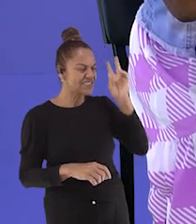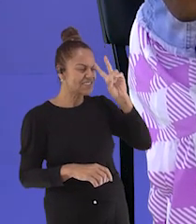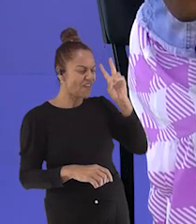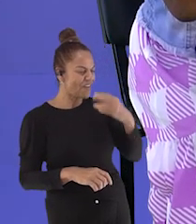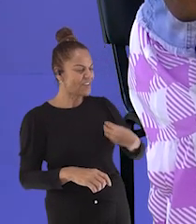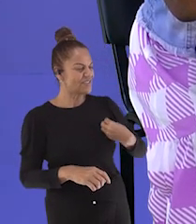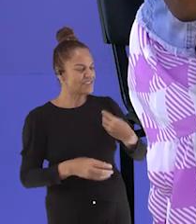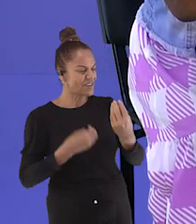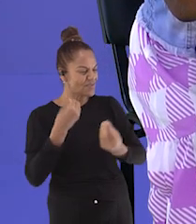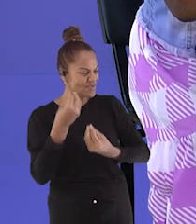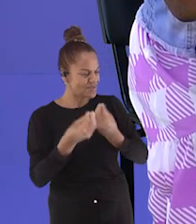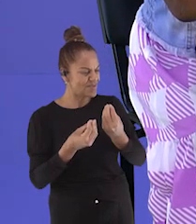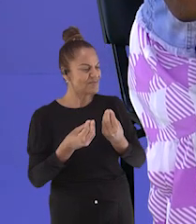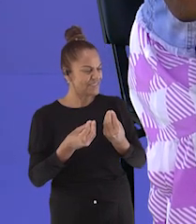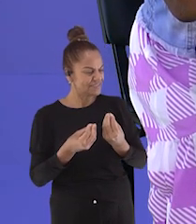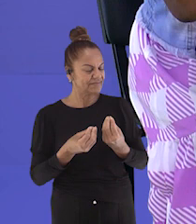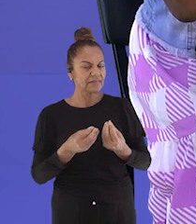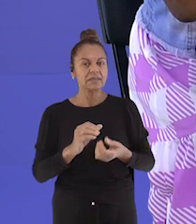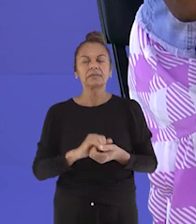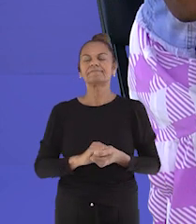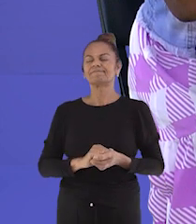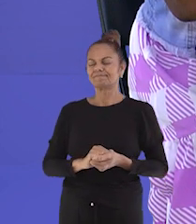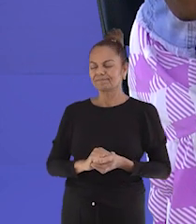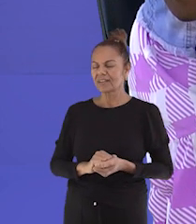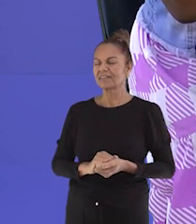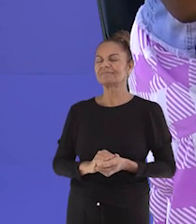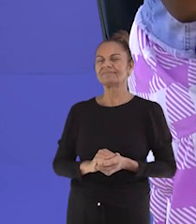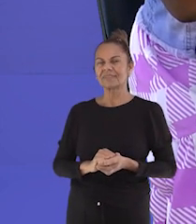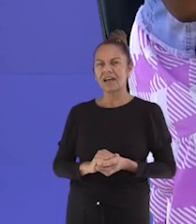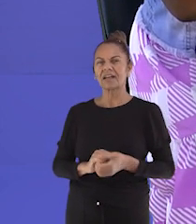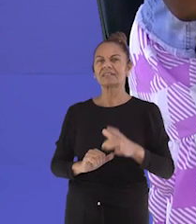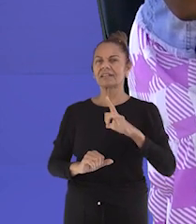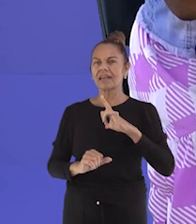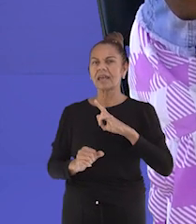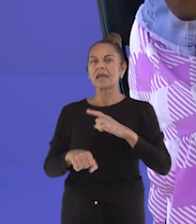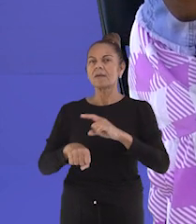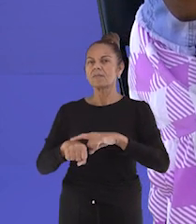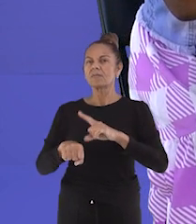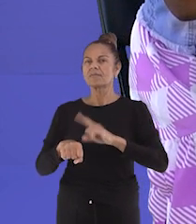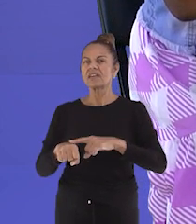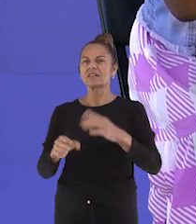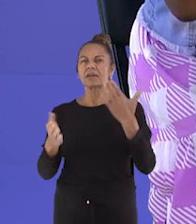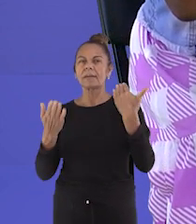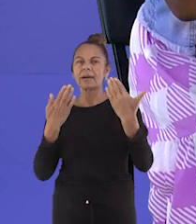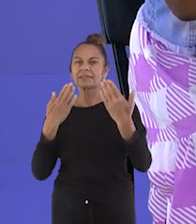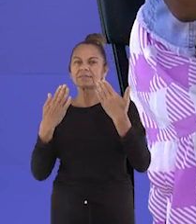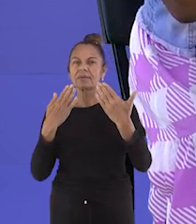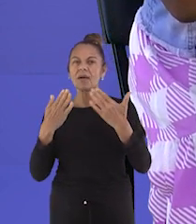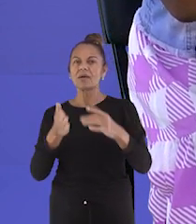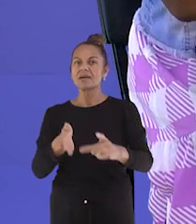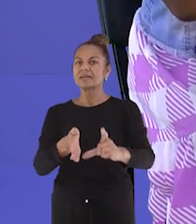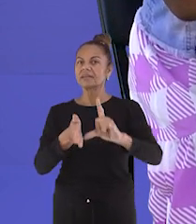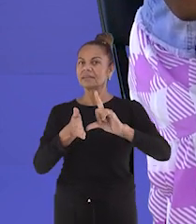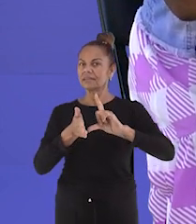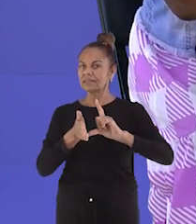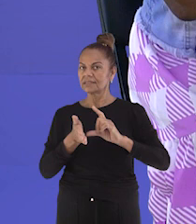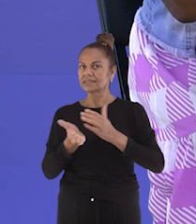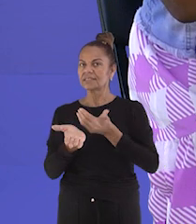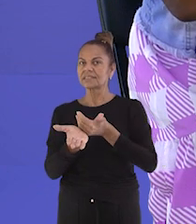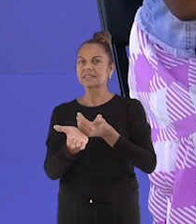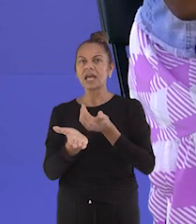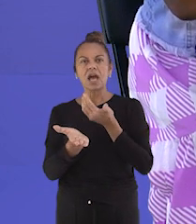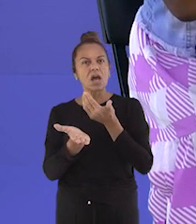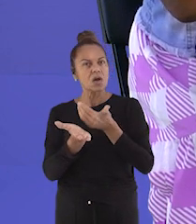muito. Nós tínhamos um momento de bate-papo, né? Que era quando a gente iniciava nossas aulas, a gente